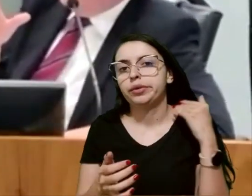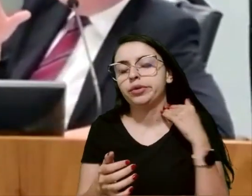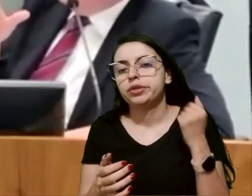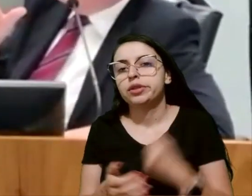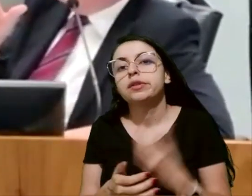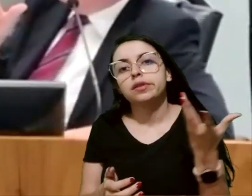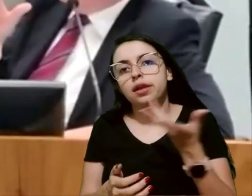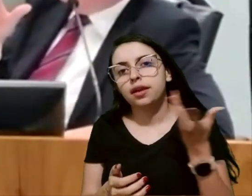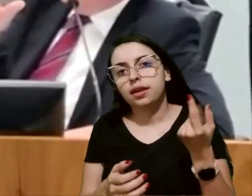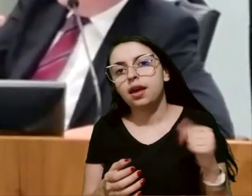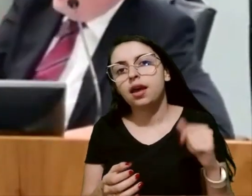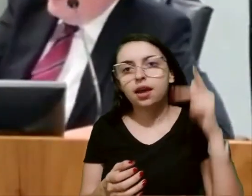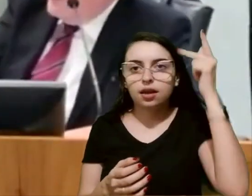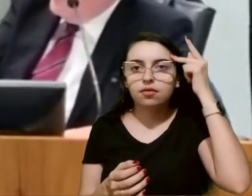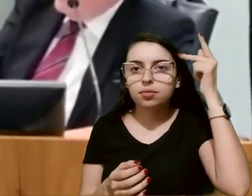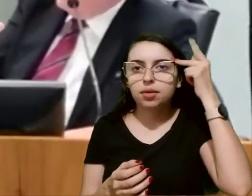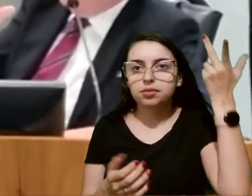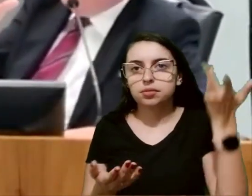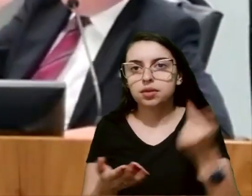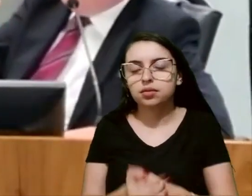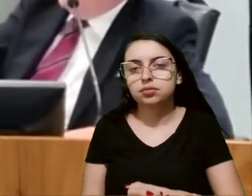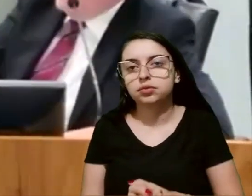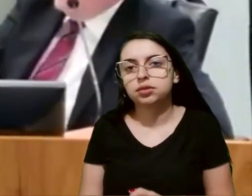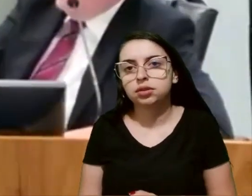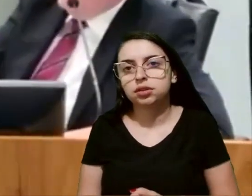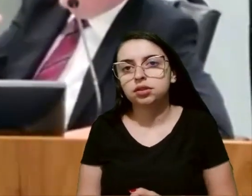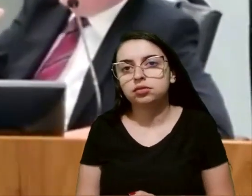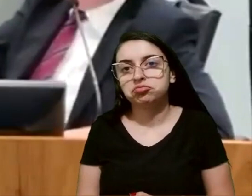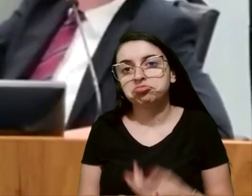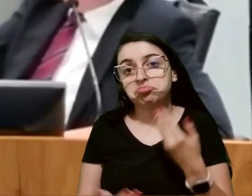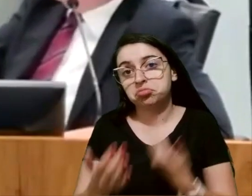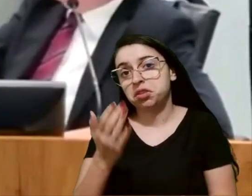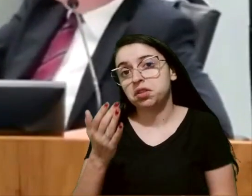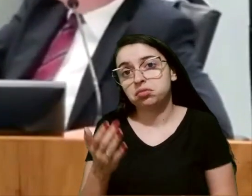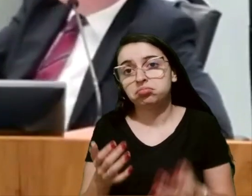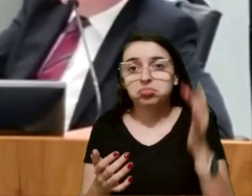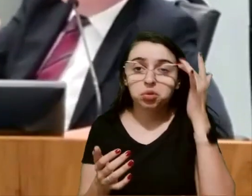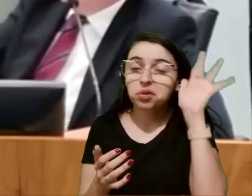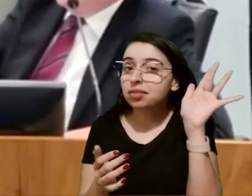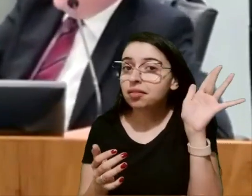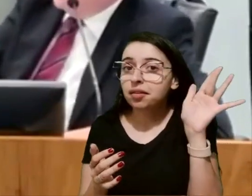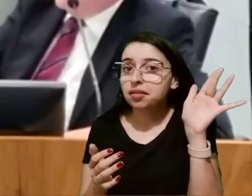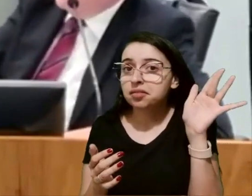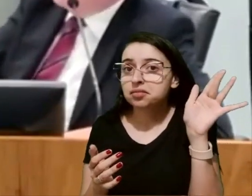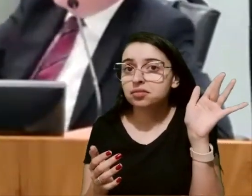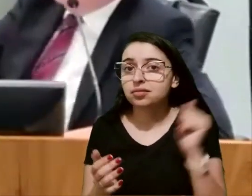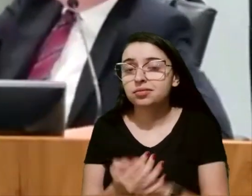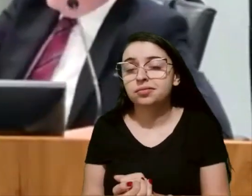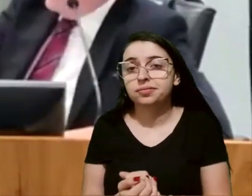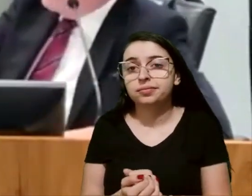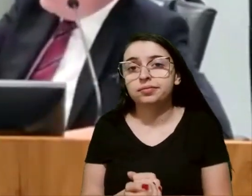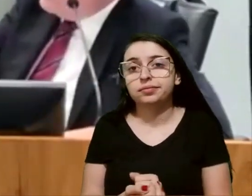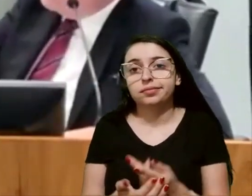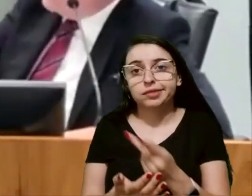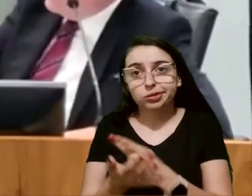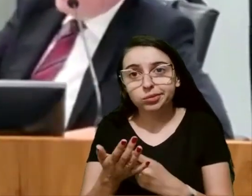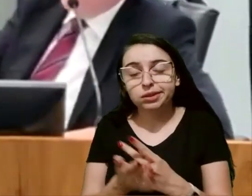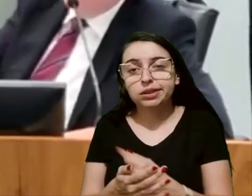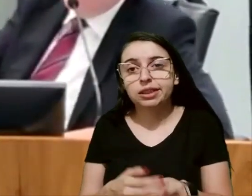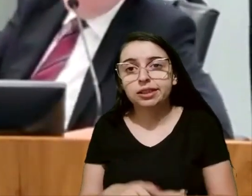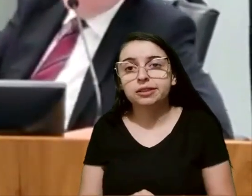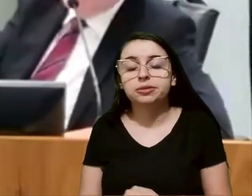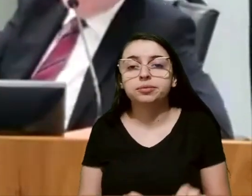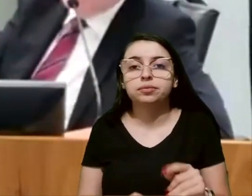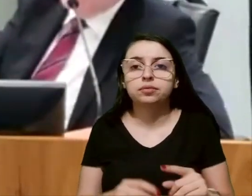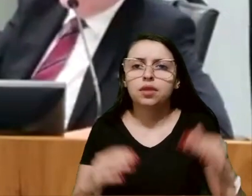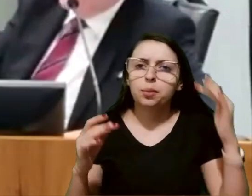remoção para aquele juiz que quer vir para São Paulo, aquela vara de falência. Pô, ele não entende de falência, ele vai para lá e vai ter que ser. Então,